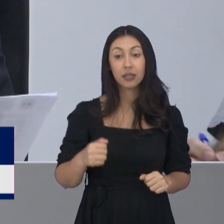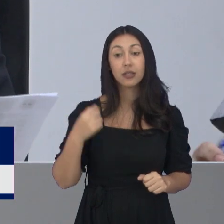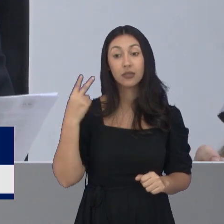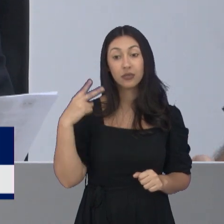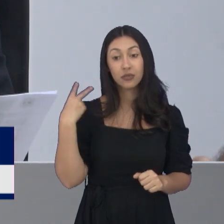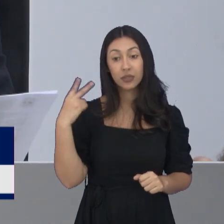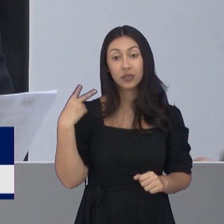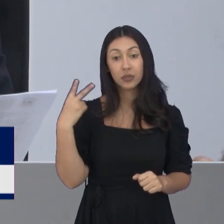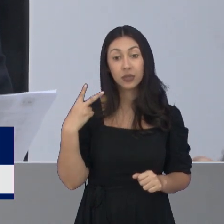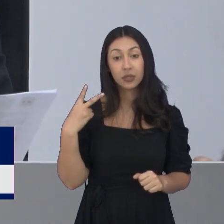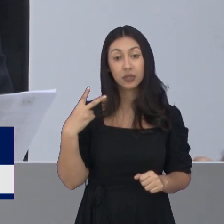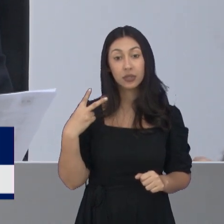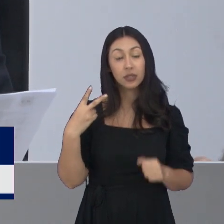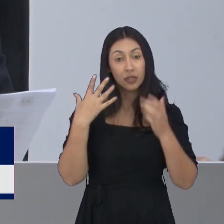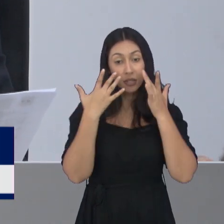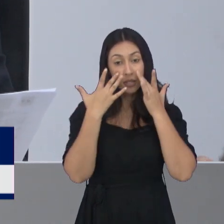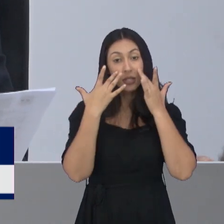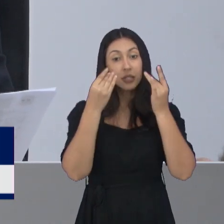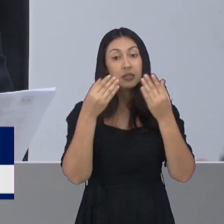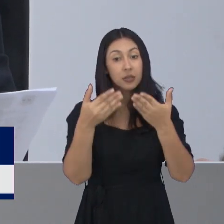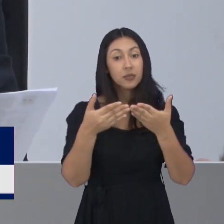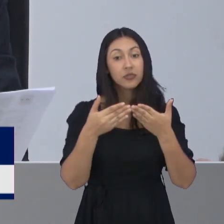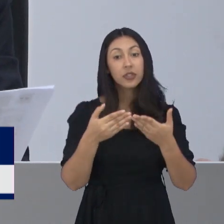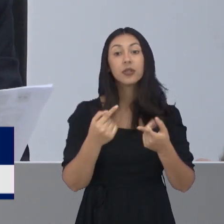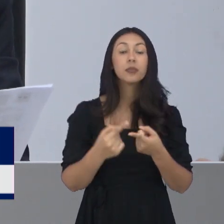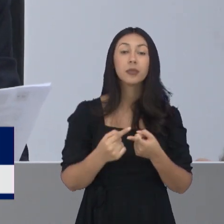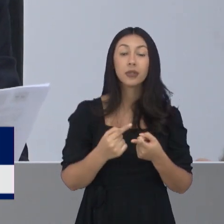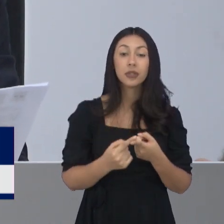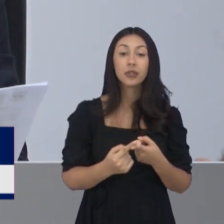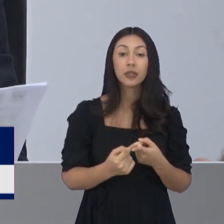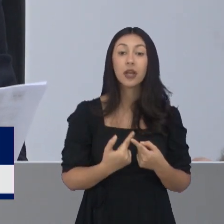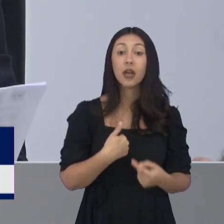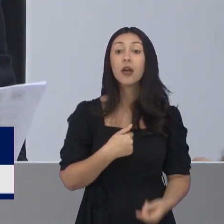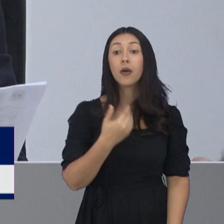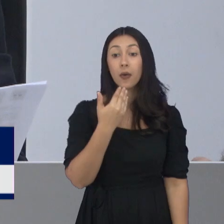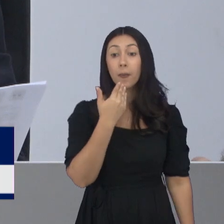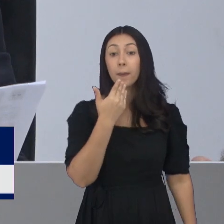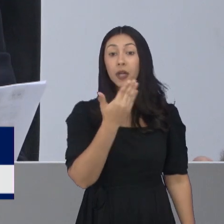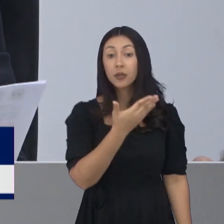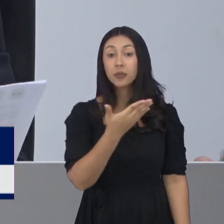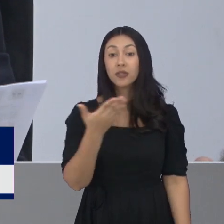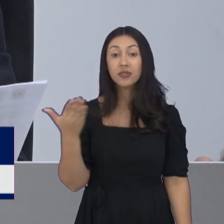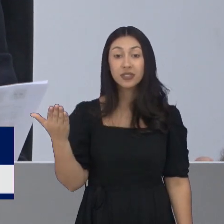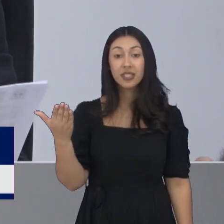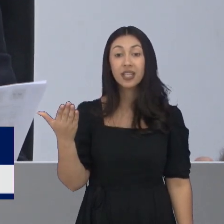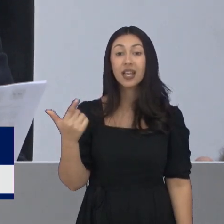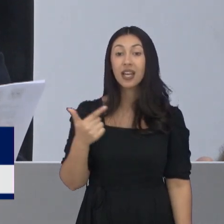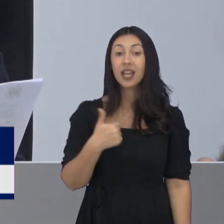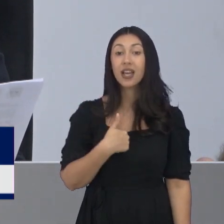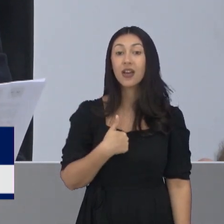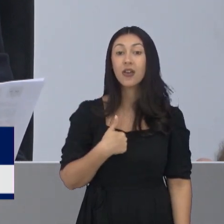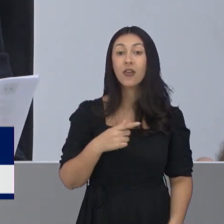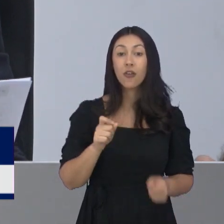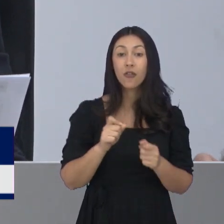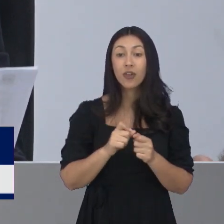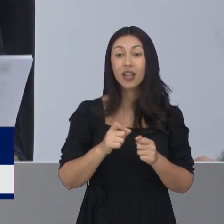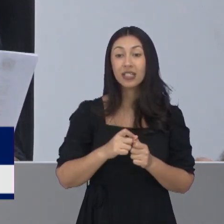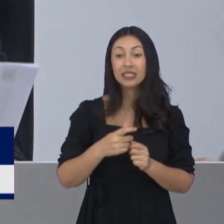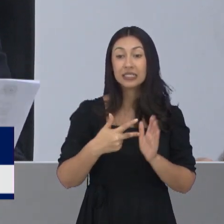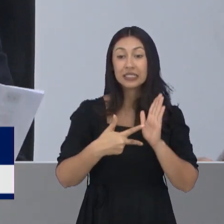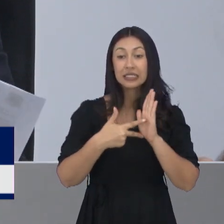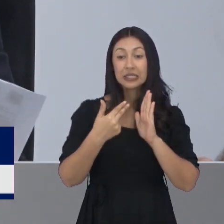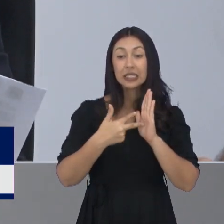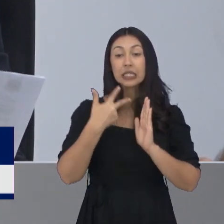Vereadores, peço atenção de vossas excelências, que eu fiz um pedido para vocês, falei que eu tinha feito uma cirurgia na minha boca e não